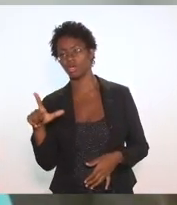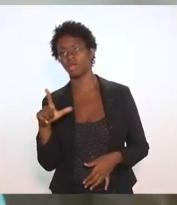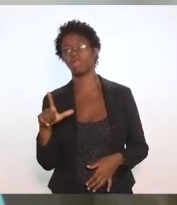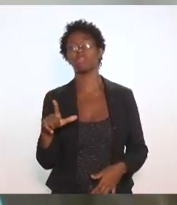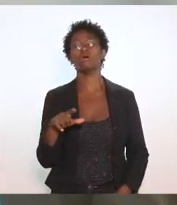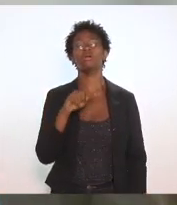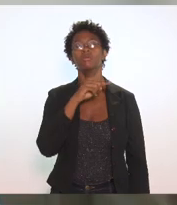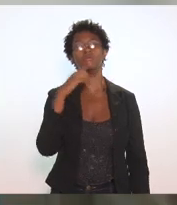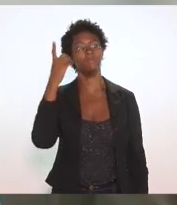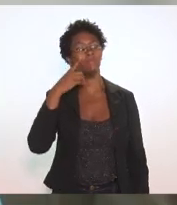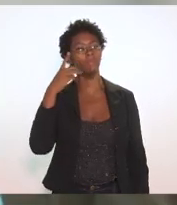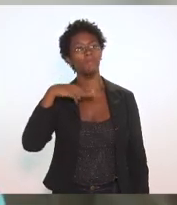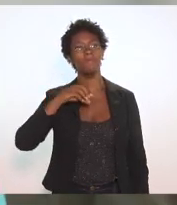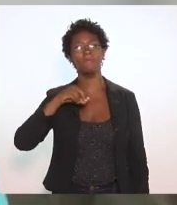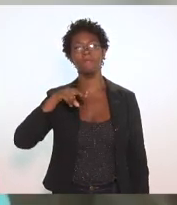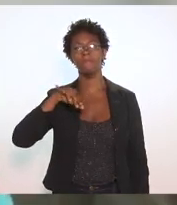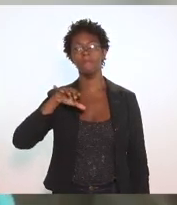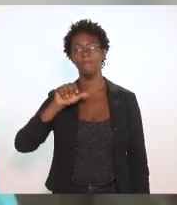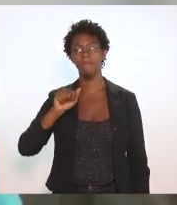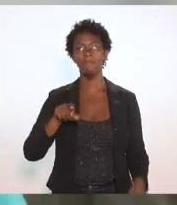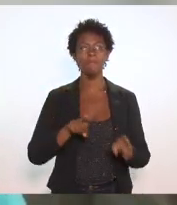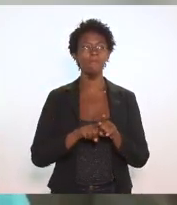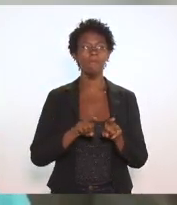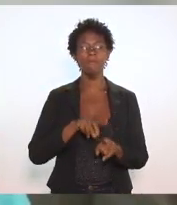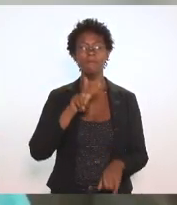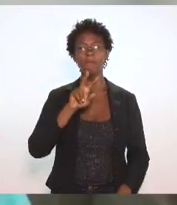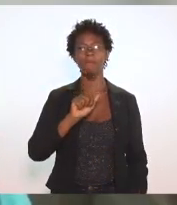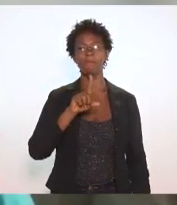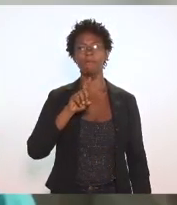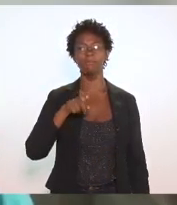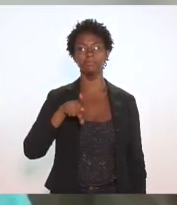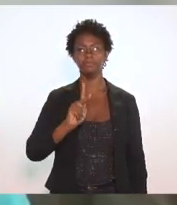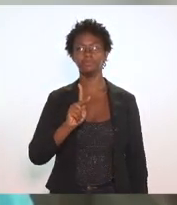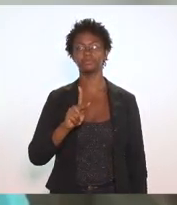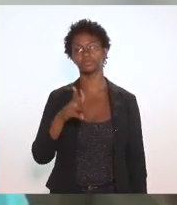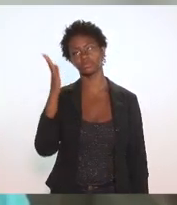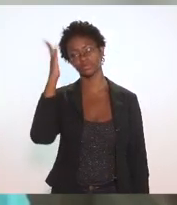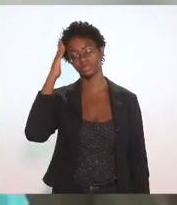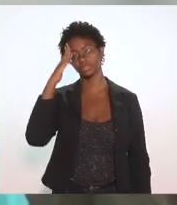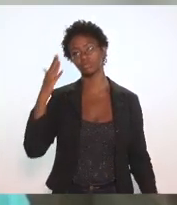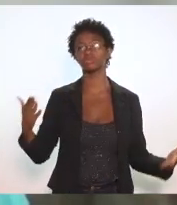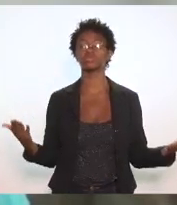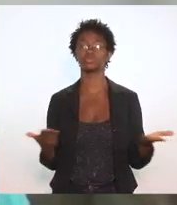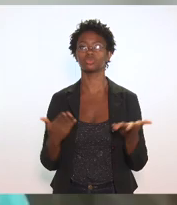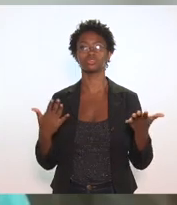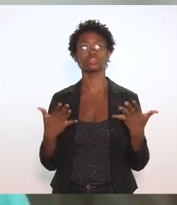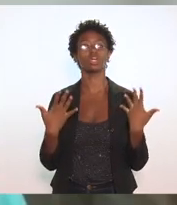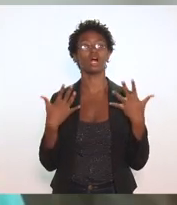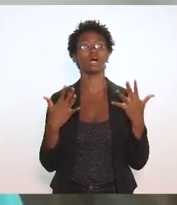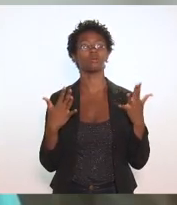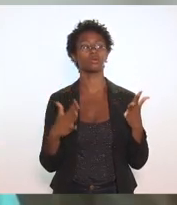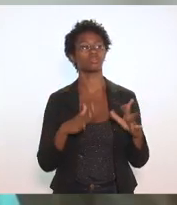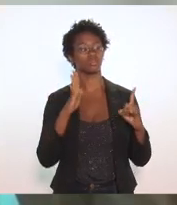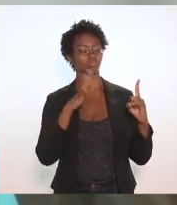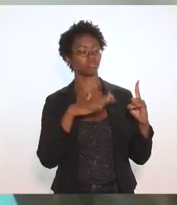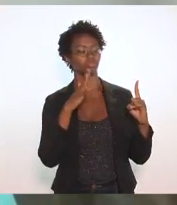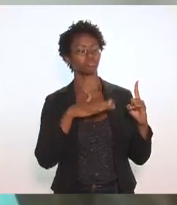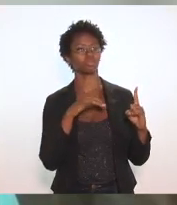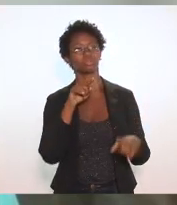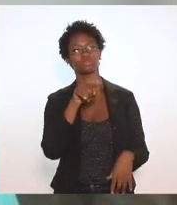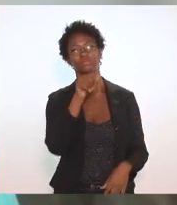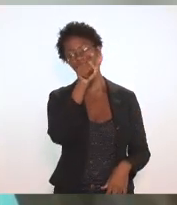Mônica Francisco com o deputado Valdec Carneiro, reconheceu, deu mérito a esse